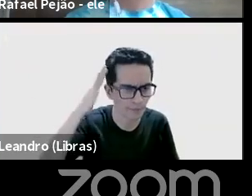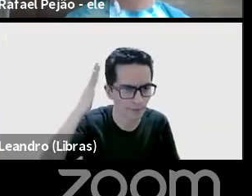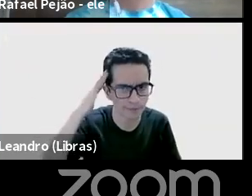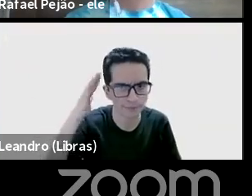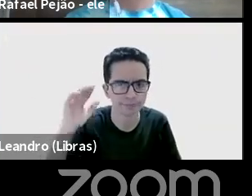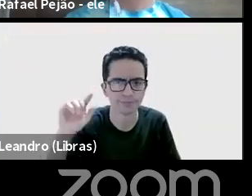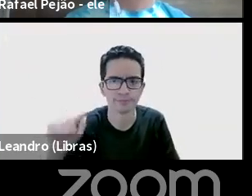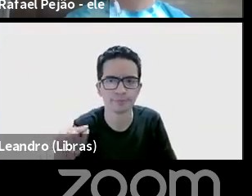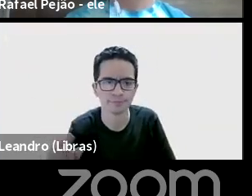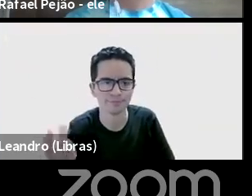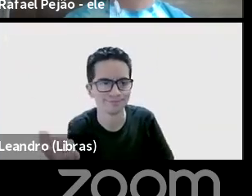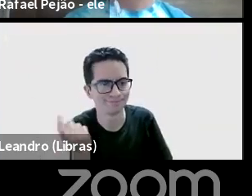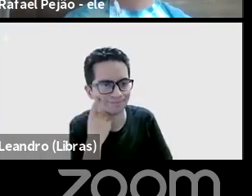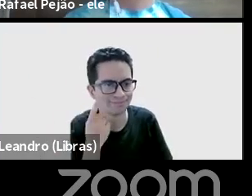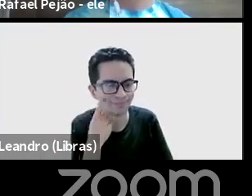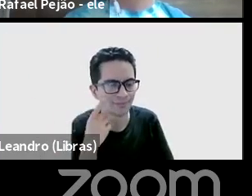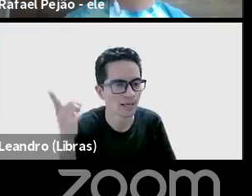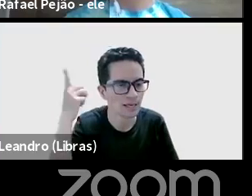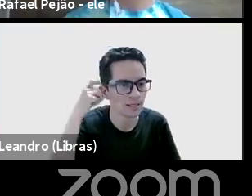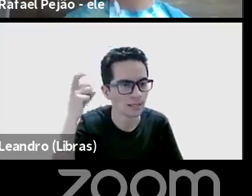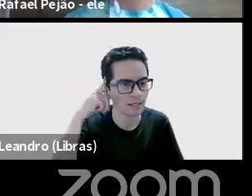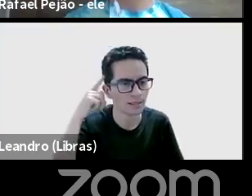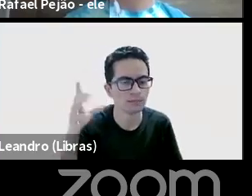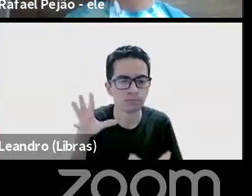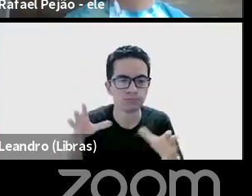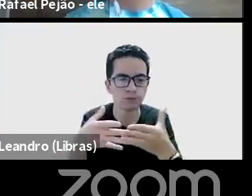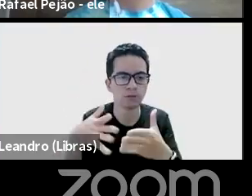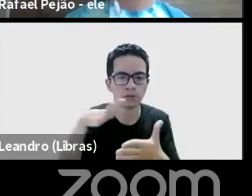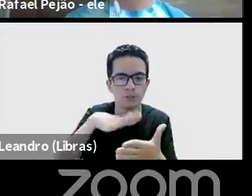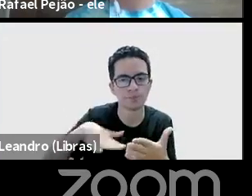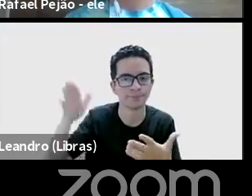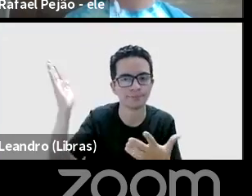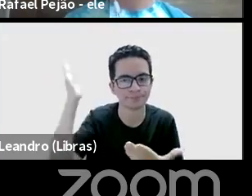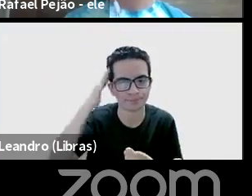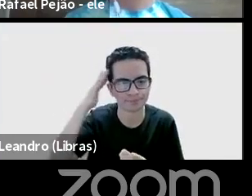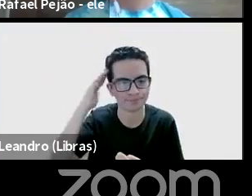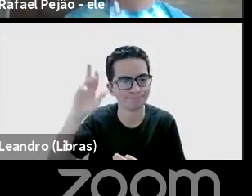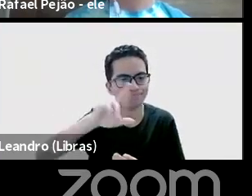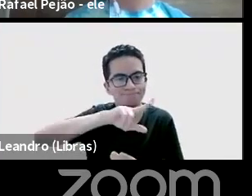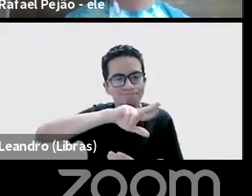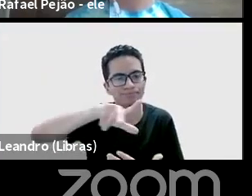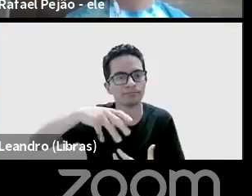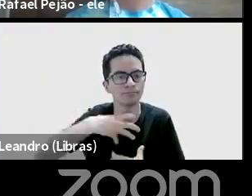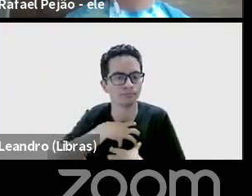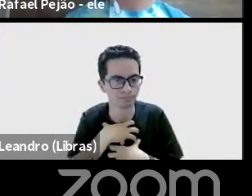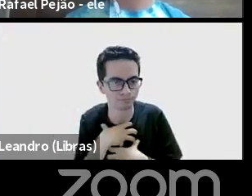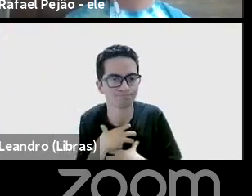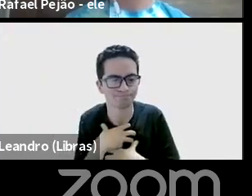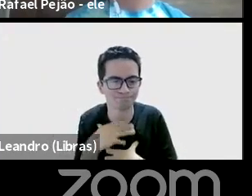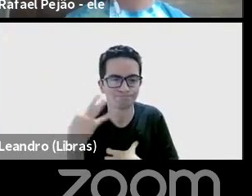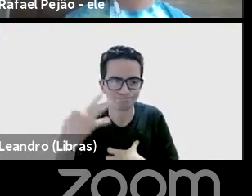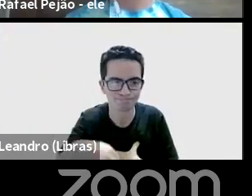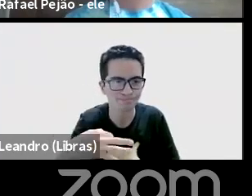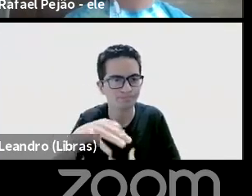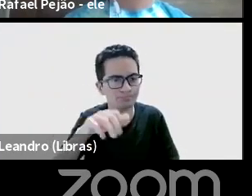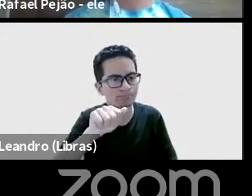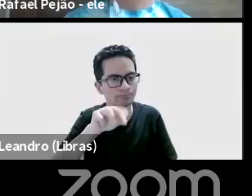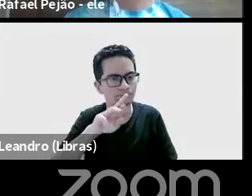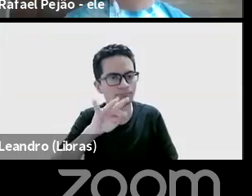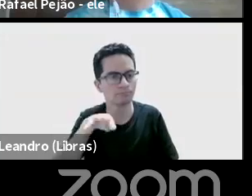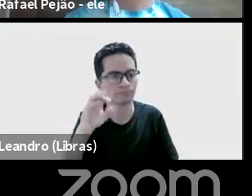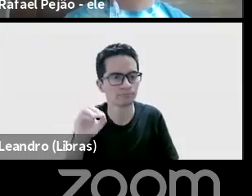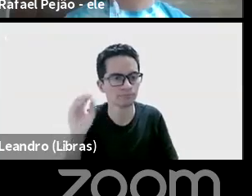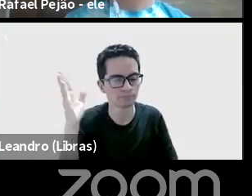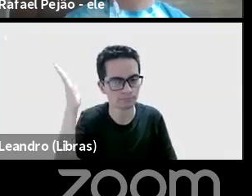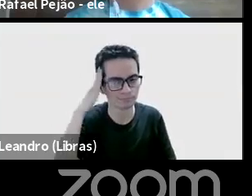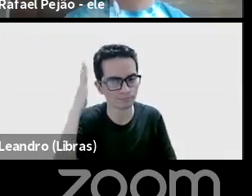a ideia, né, da gente poder enquadrar isso de múltiplas formas, porque aí a gente também diz o seguinte, né, no artigo, tá, a questão dos repertórios